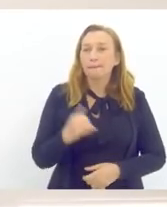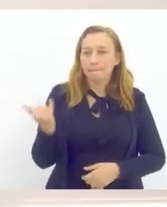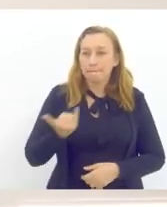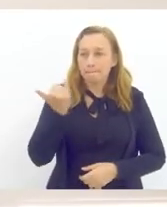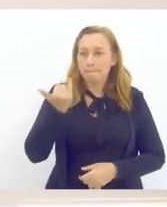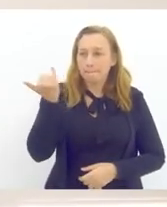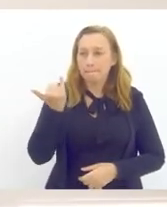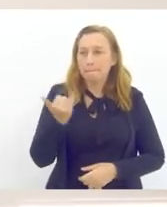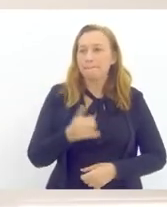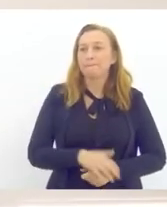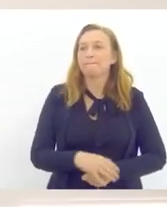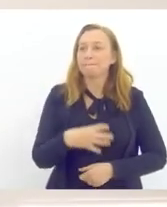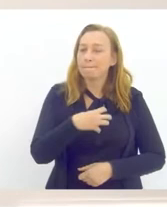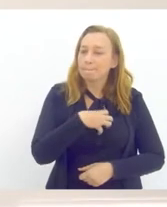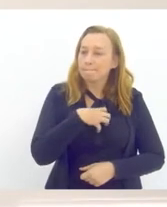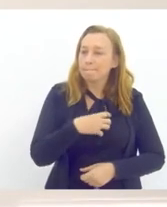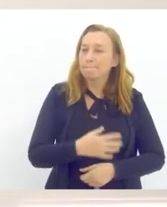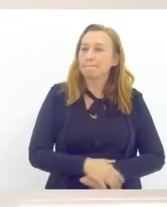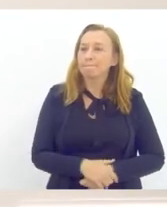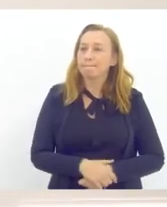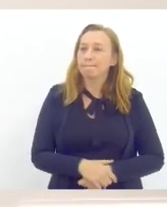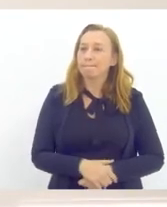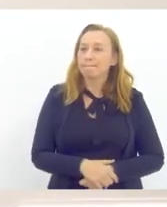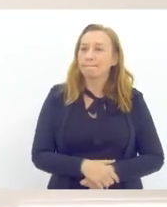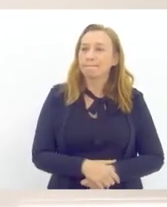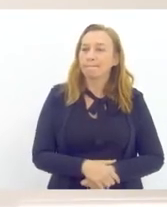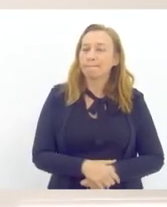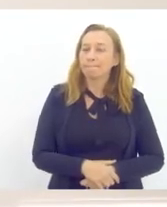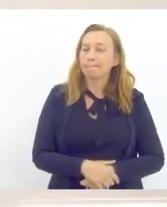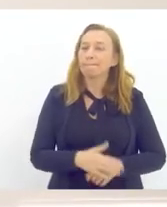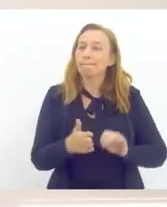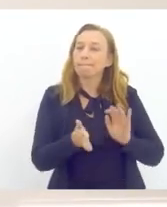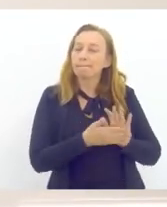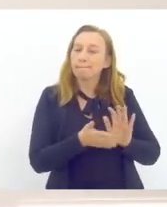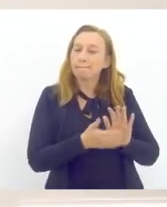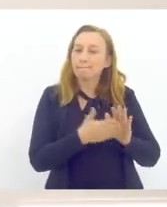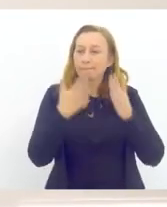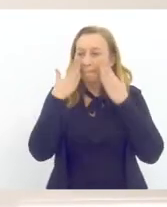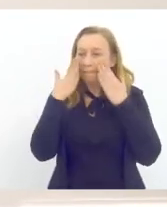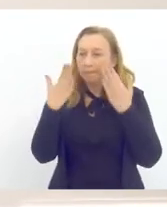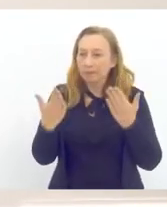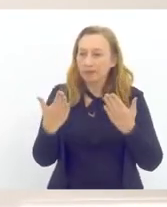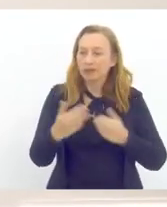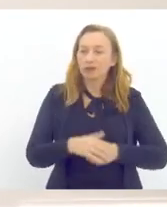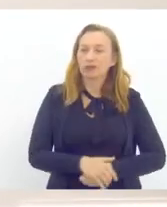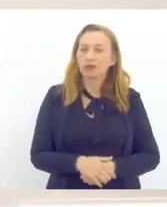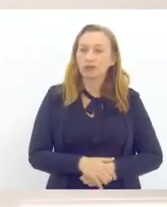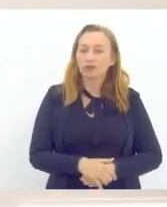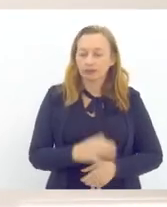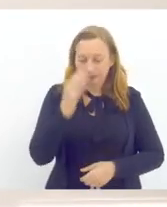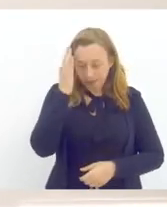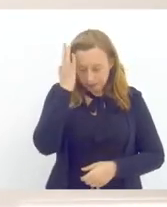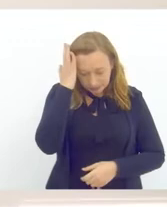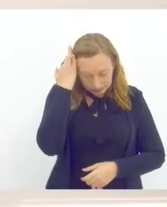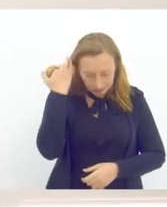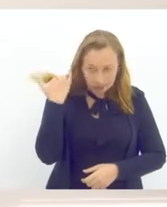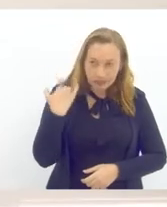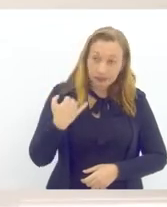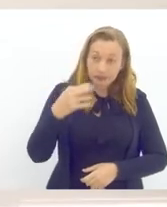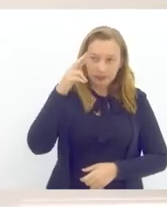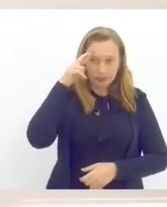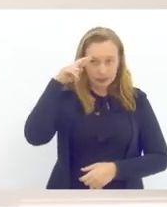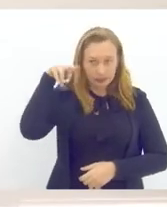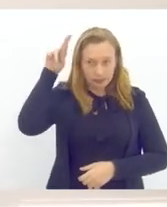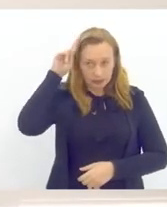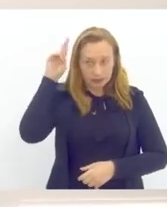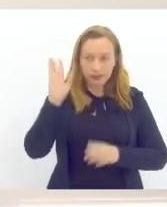importante. E é nesse sentido que a gente acha que a proposta apresentada pelo então deputado Renan Ferreirinha, agora